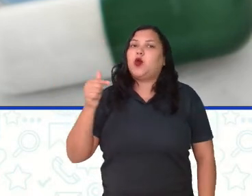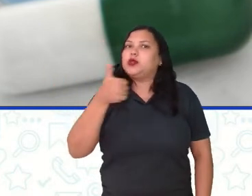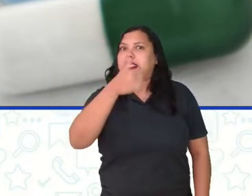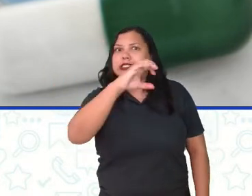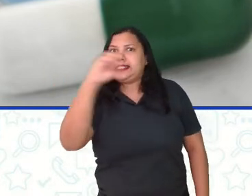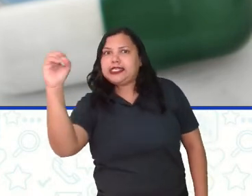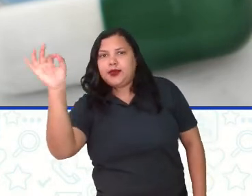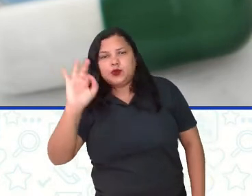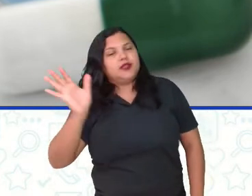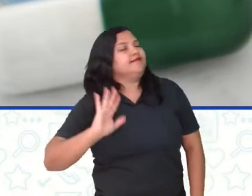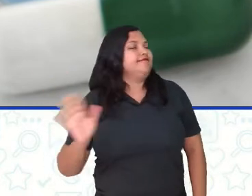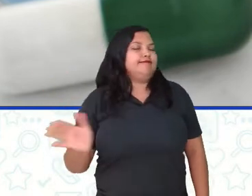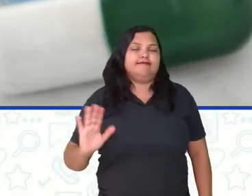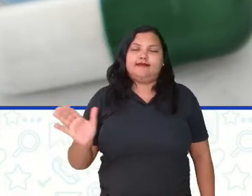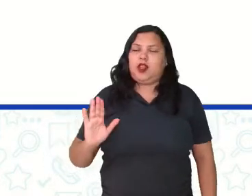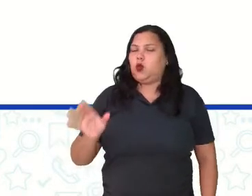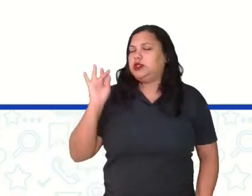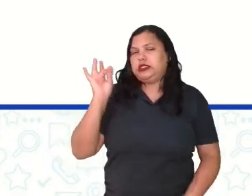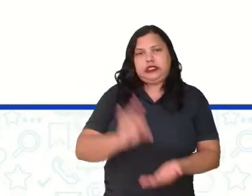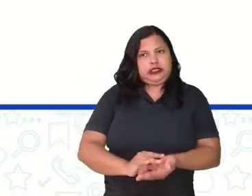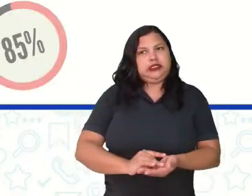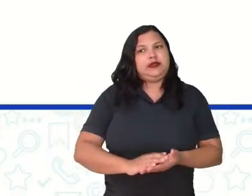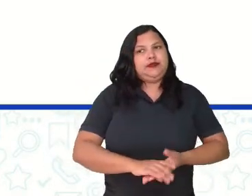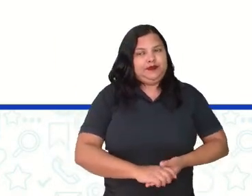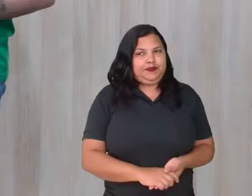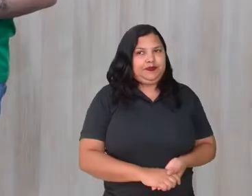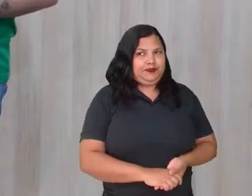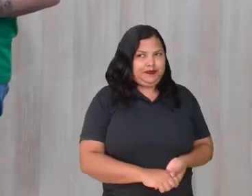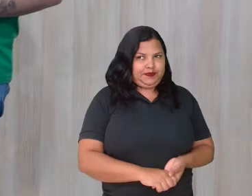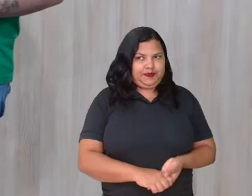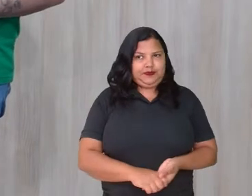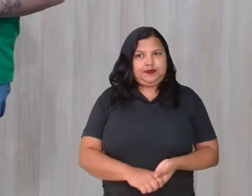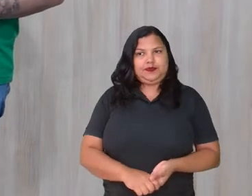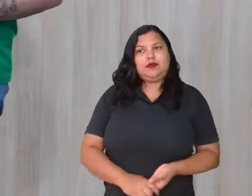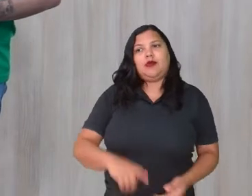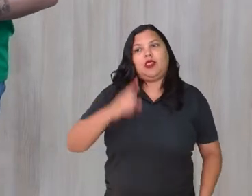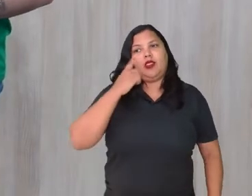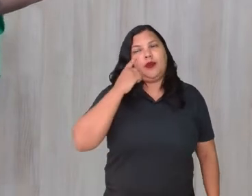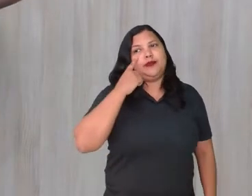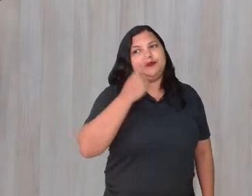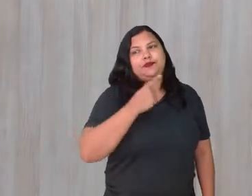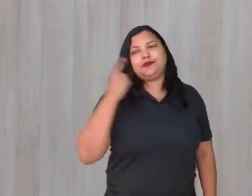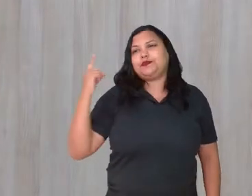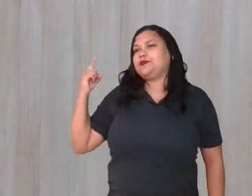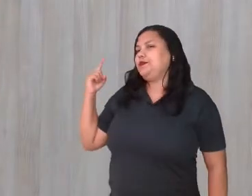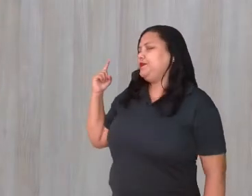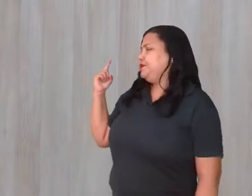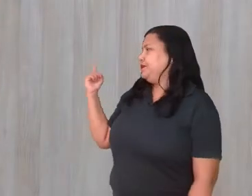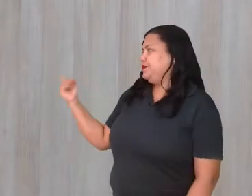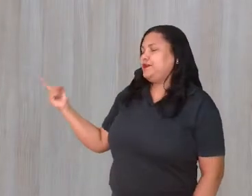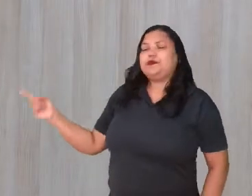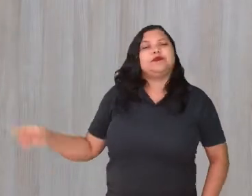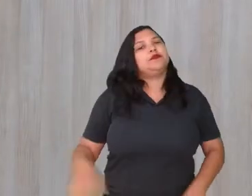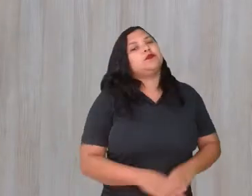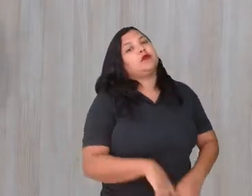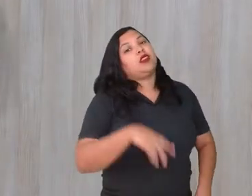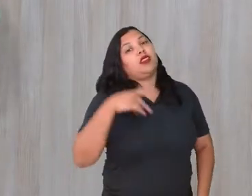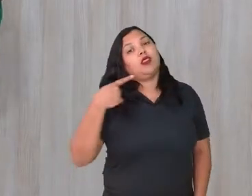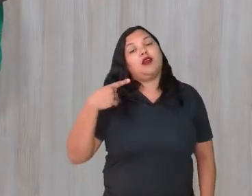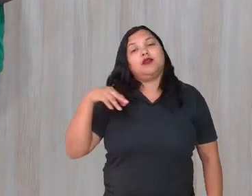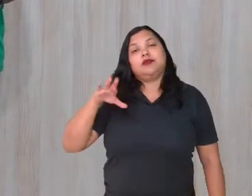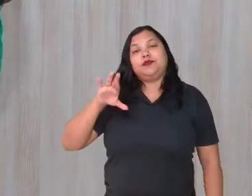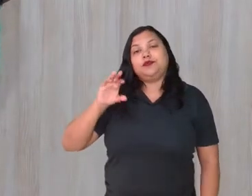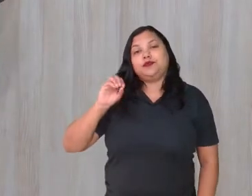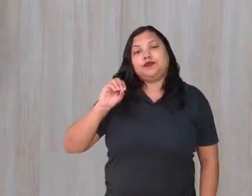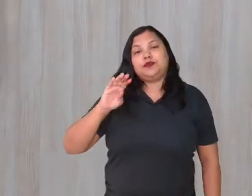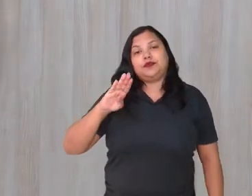valor 100% com certeza de que aquele medicamento vai funcionar, tá bom? Então, o que seria a probabilidade com relação ao que